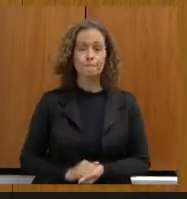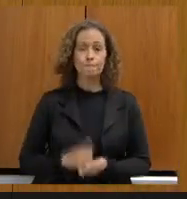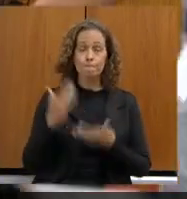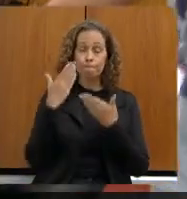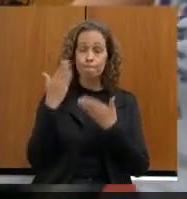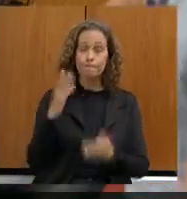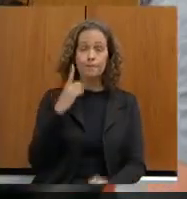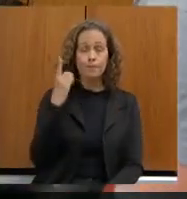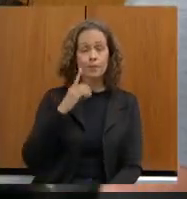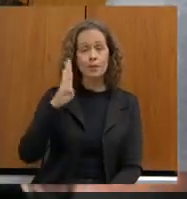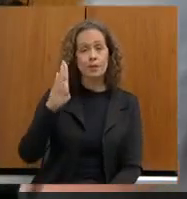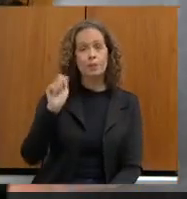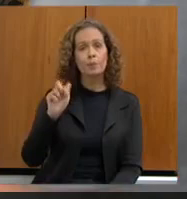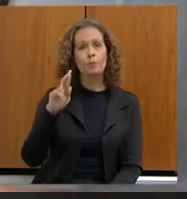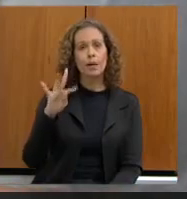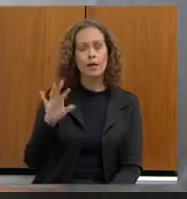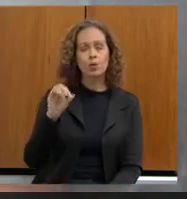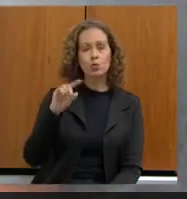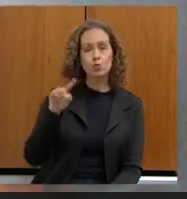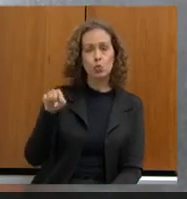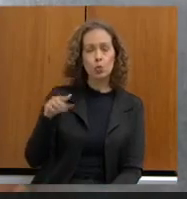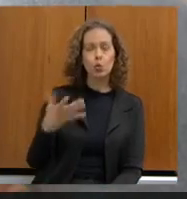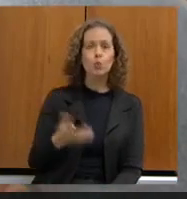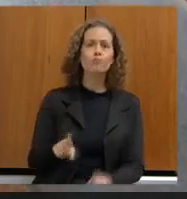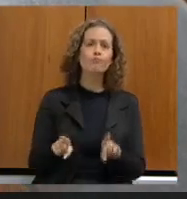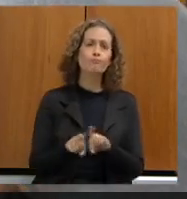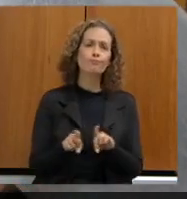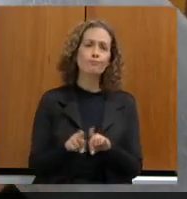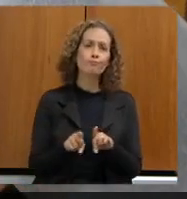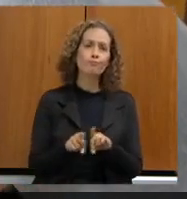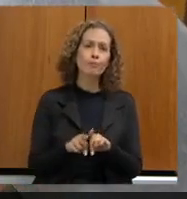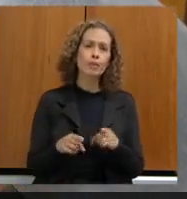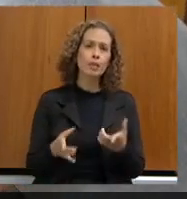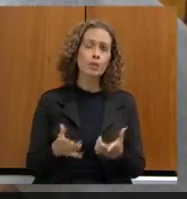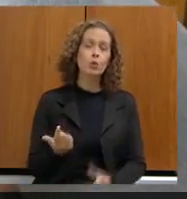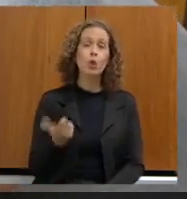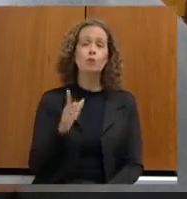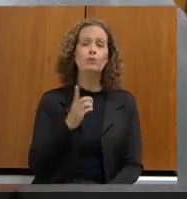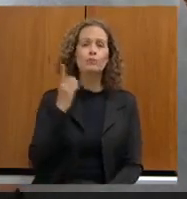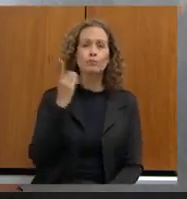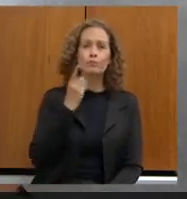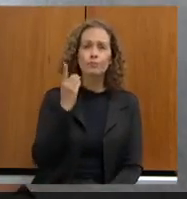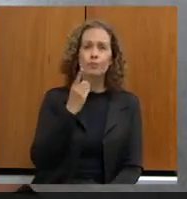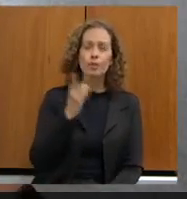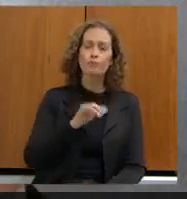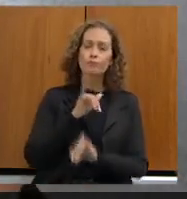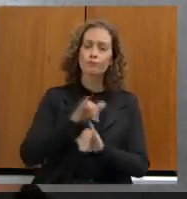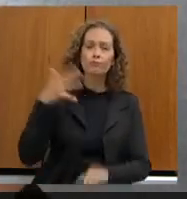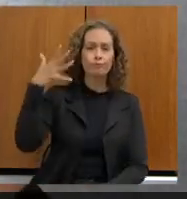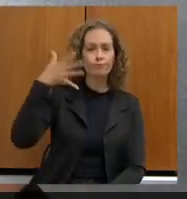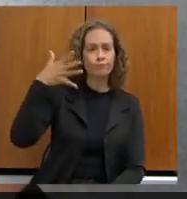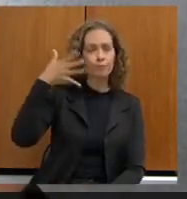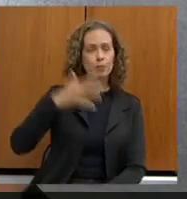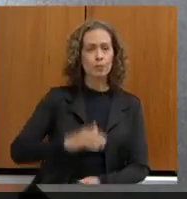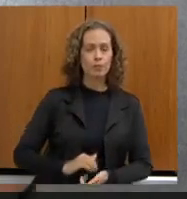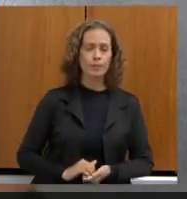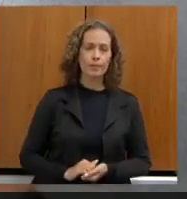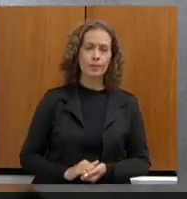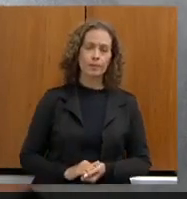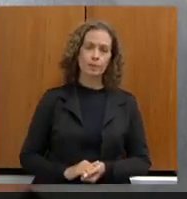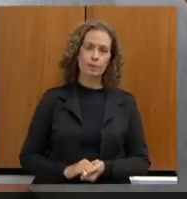deputado-pastor indago se o deputado socialista esse troféu está em condições de fazer os a palavra